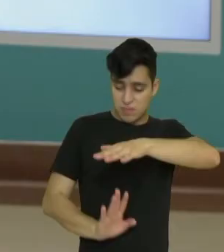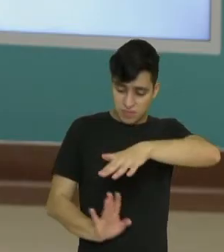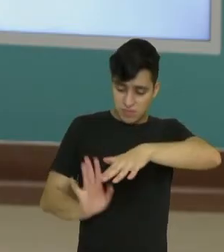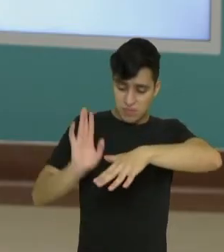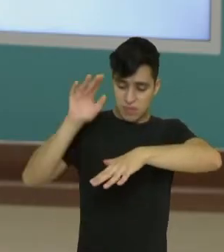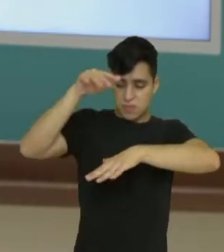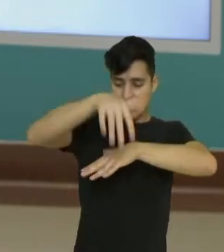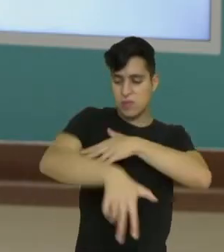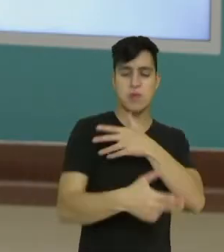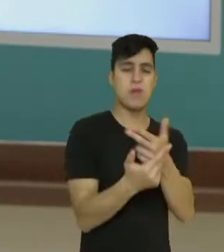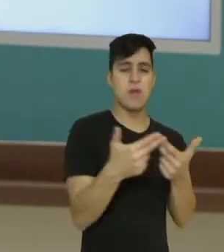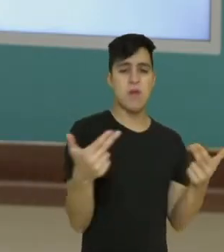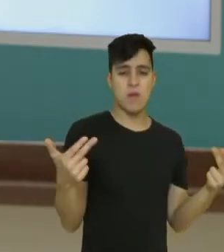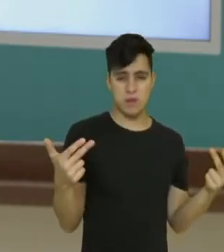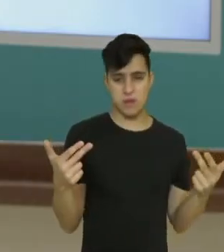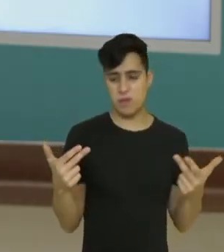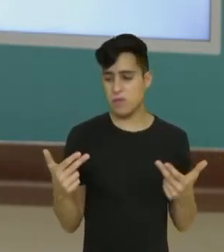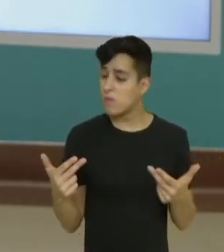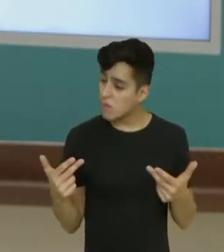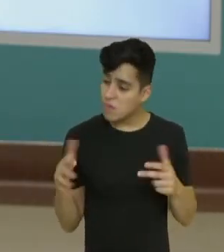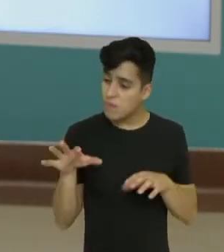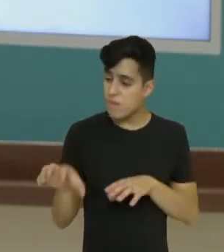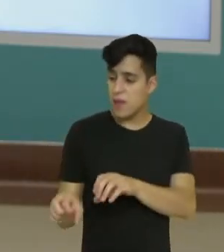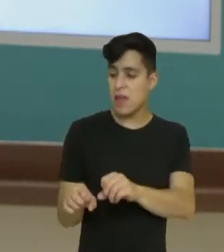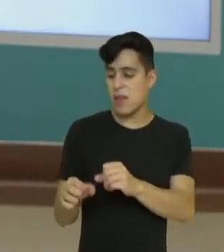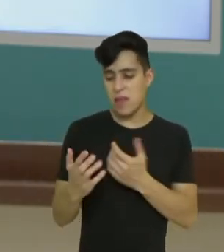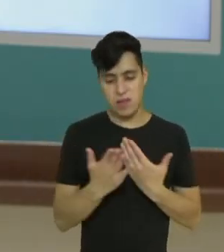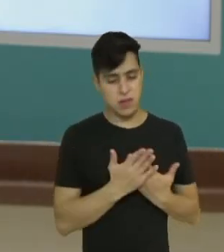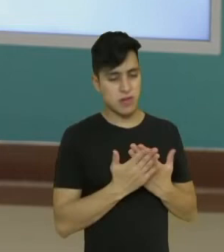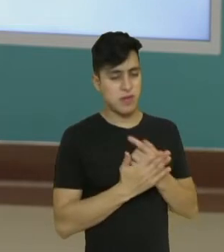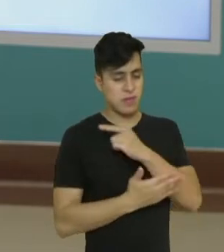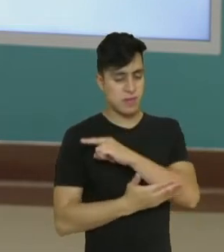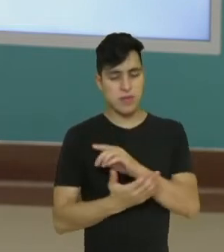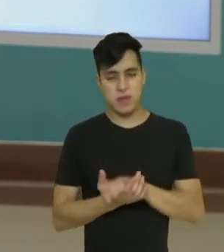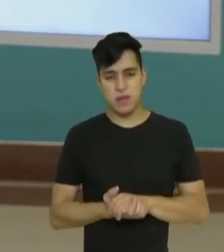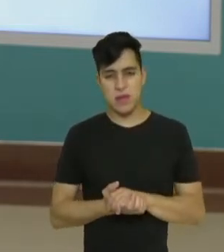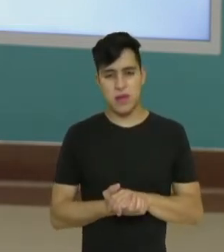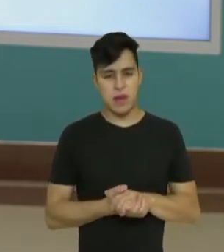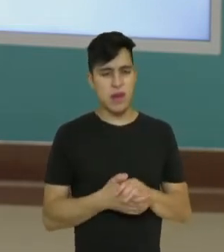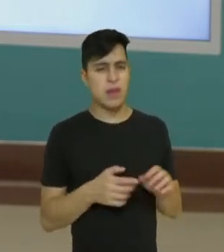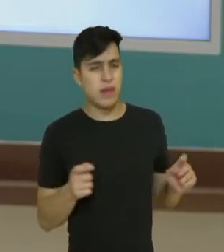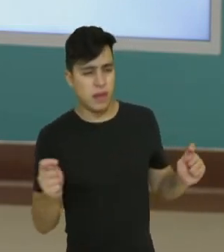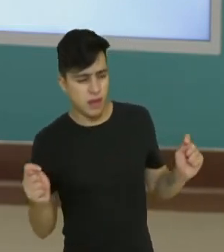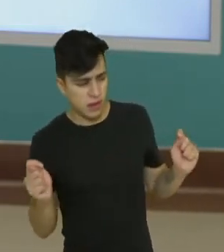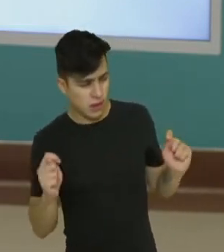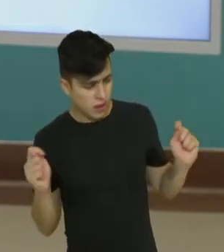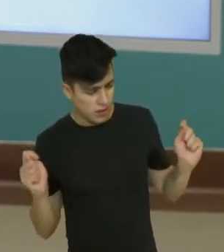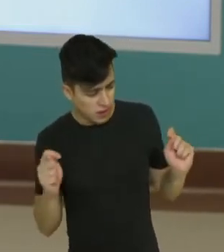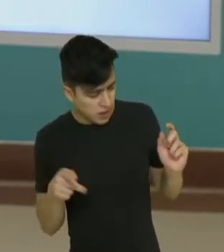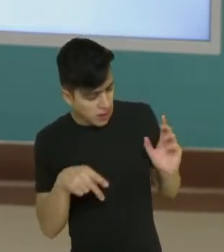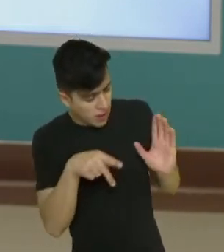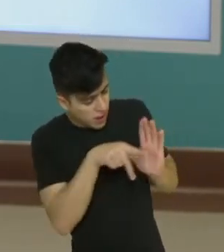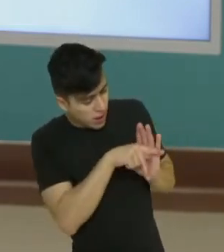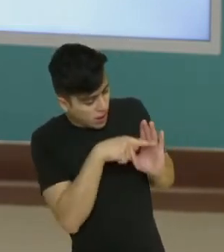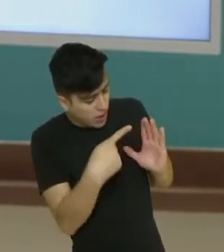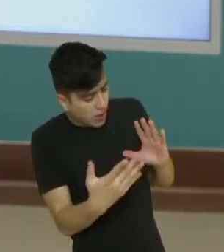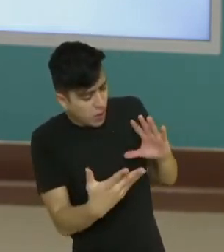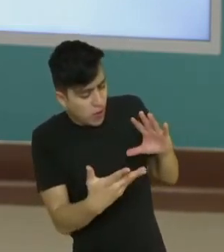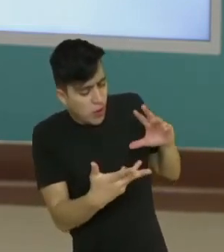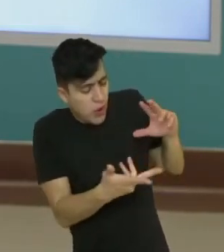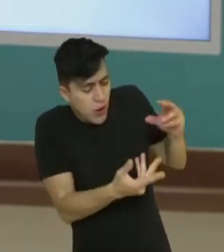superfície do nosso planeta através das erupções vulcânicas. Então, dentro da possibilidade, o próprio planeta